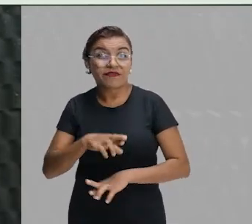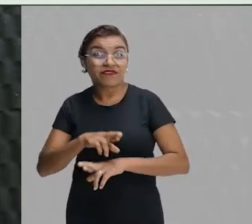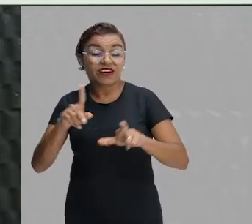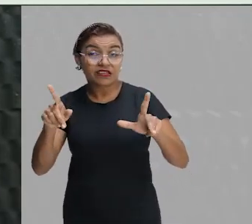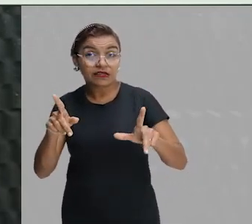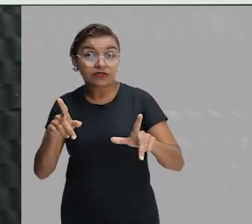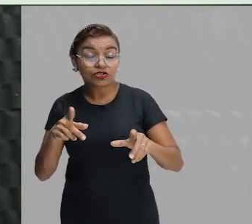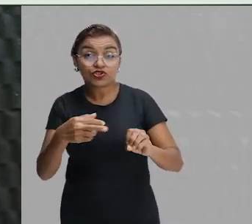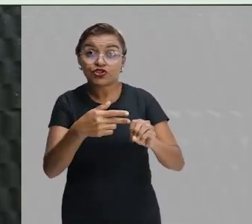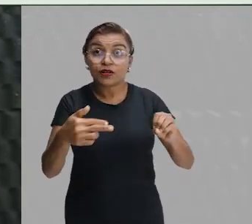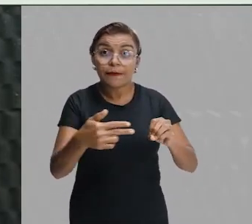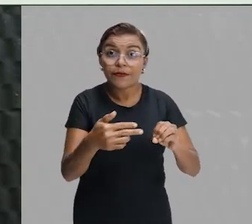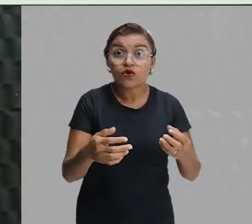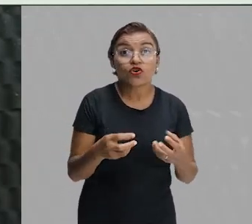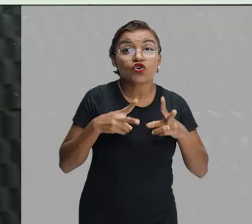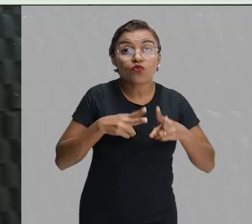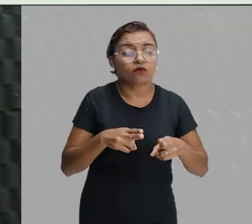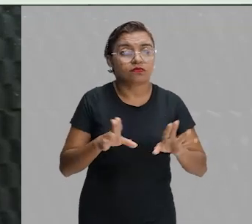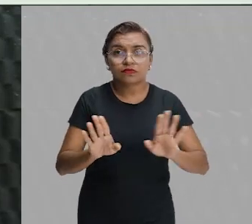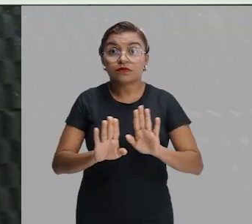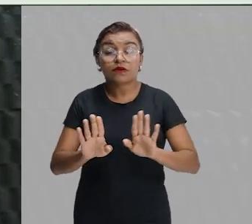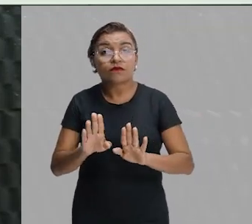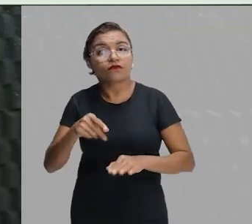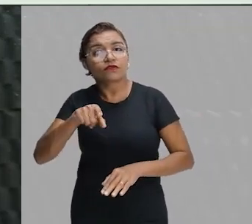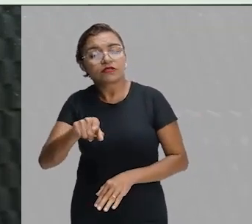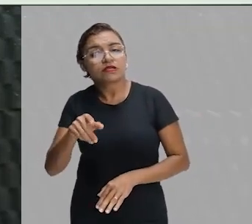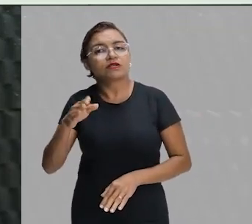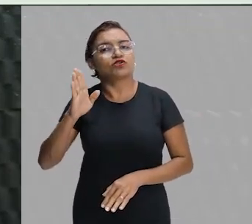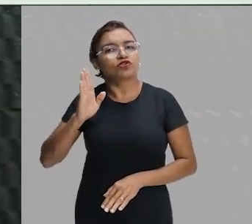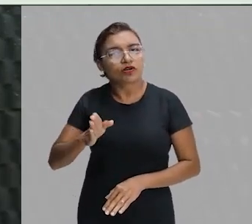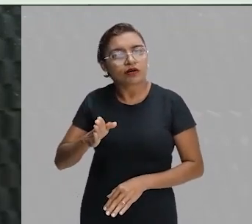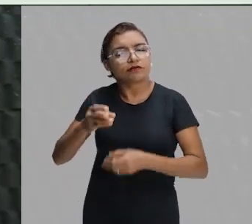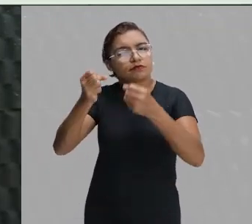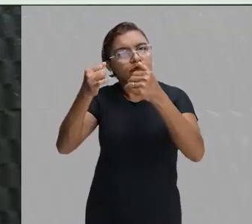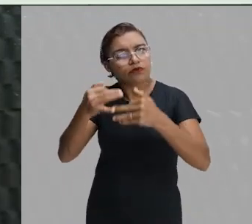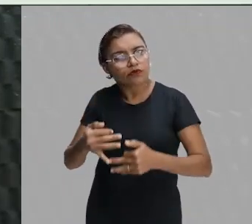coisas necessariamente diferentes sobre aquilo que você já afirmou.